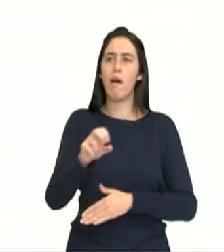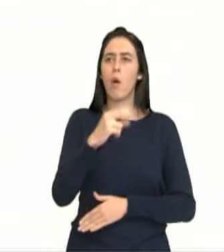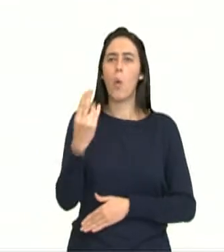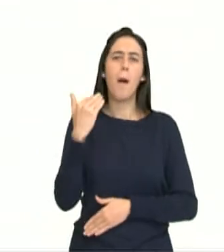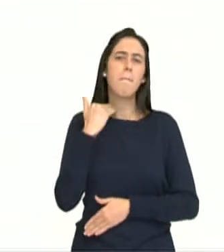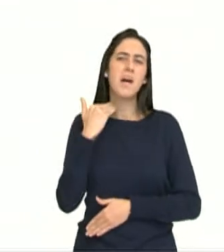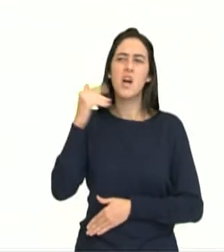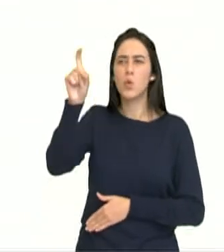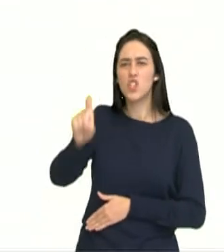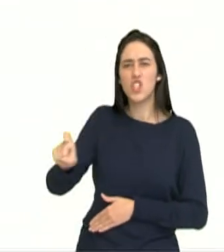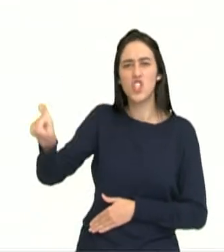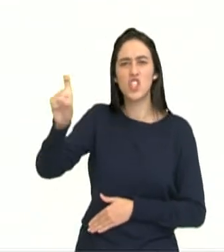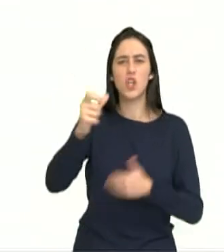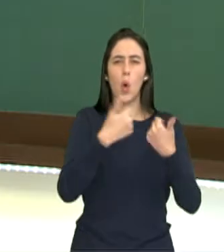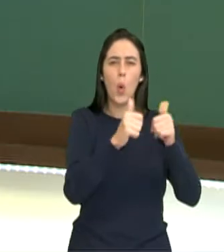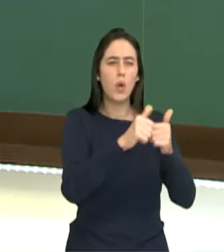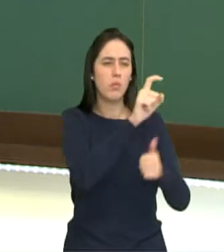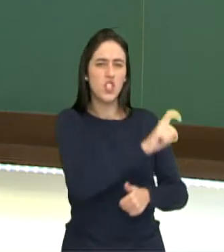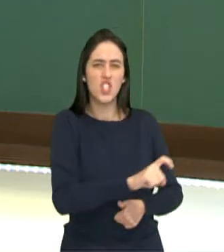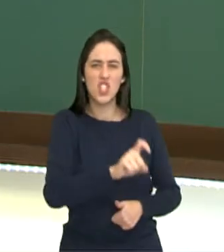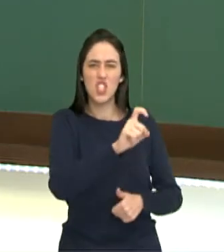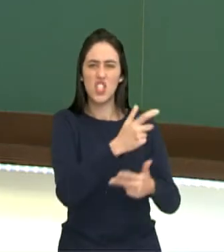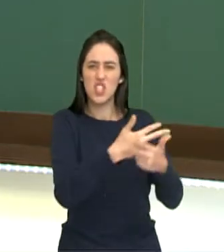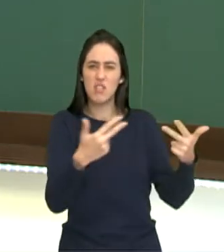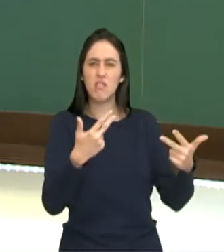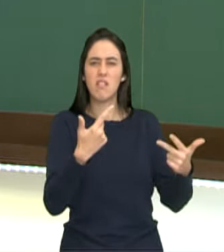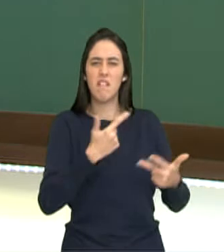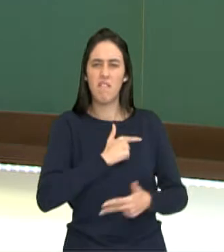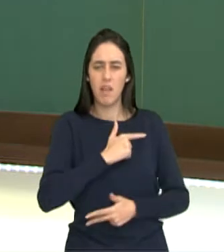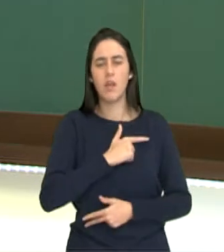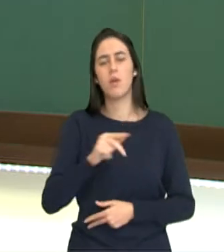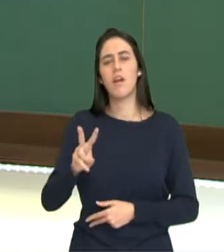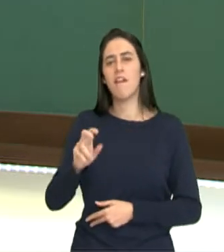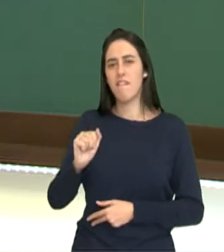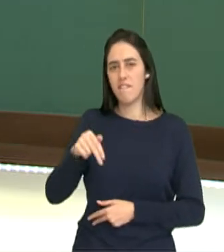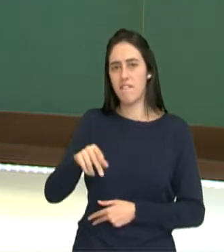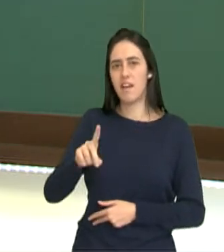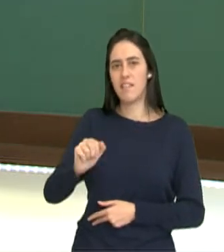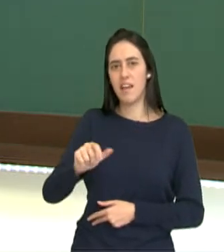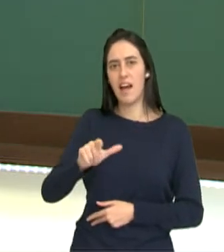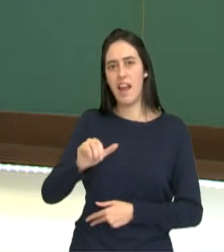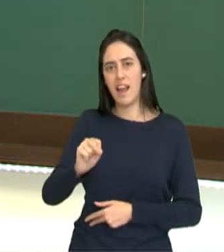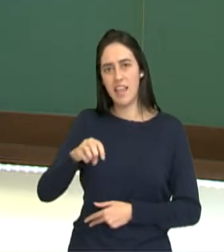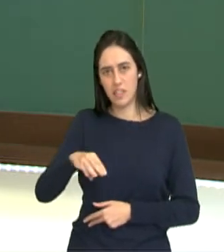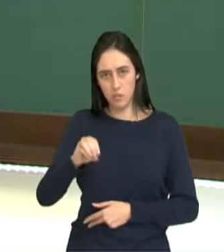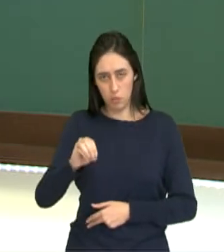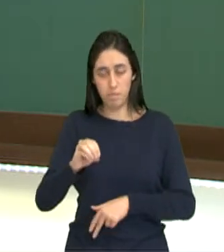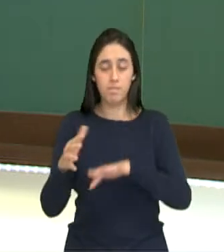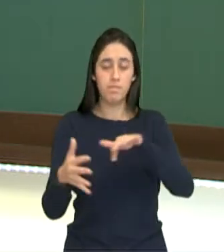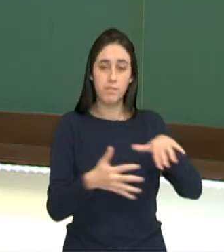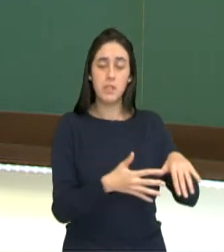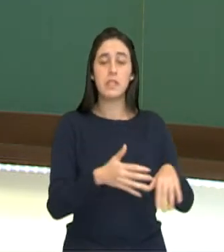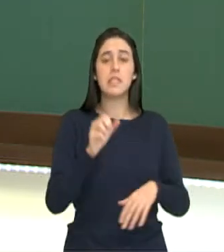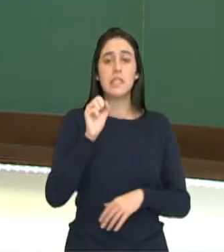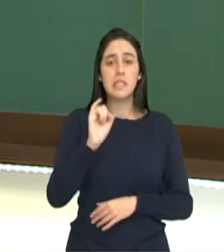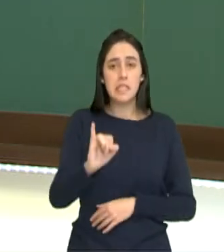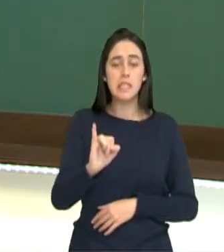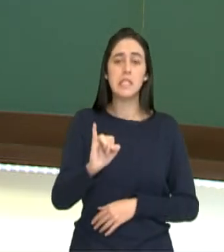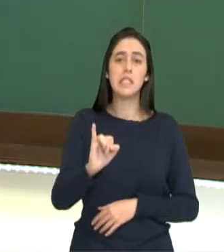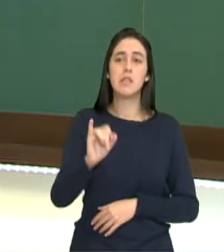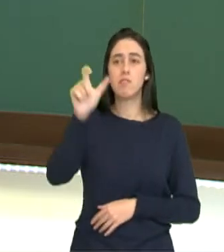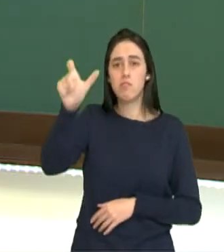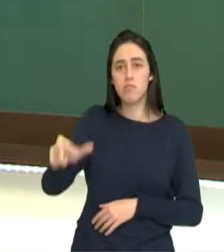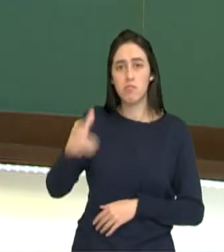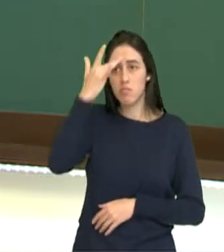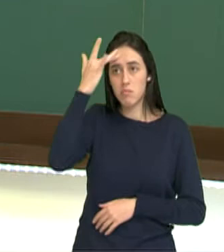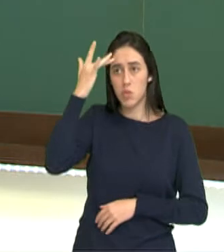há permissão para que seja feito, aí a gente pode qualificar assim como vandalismo, tá? Mas quando é feito com a permissão, né, deixa a